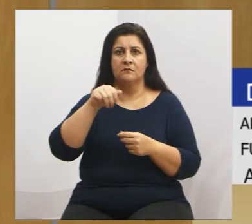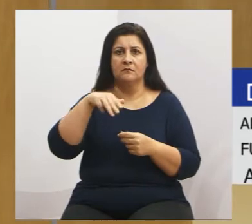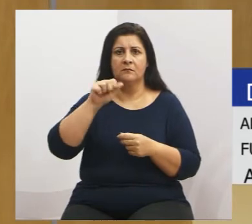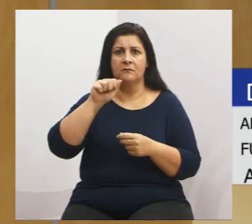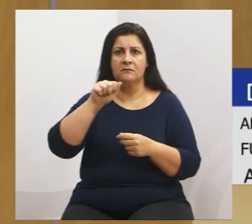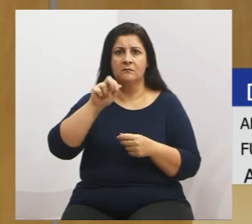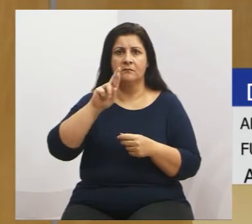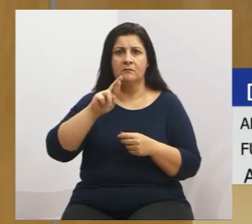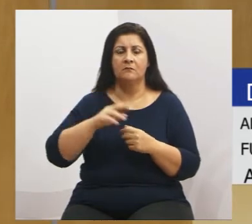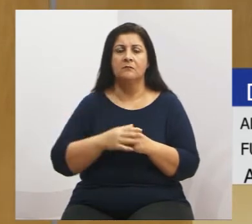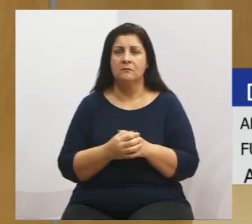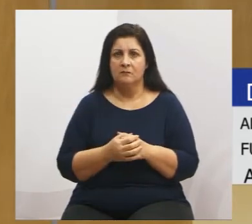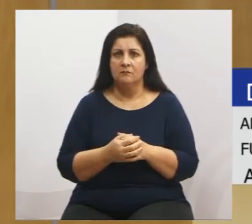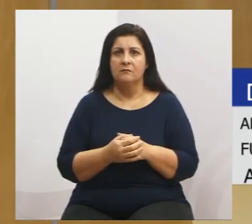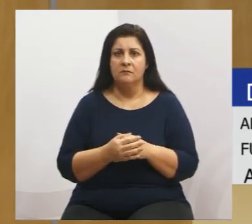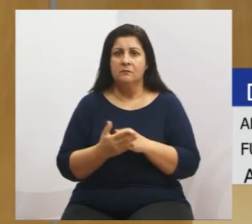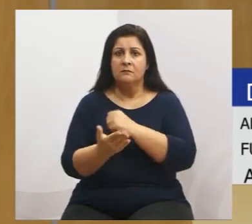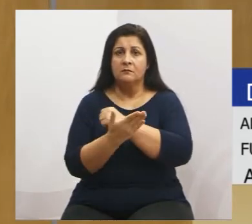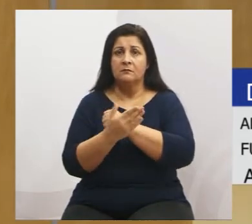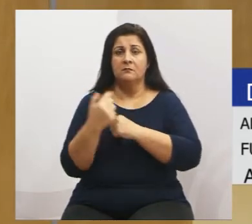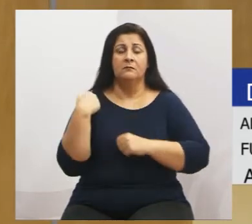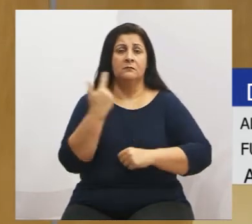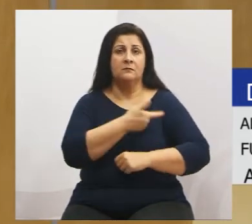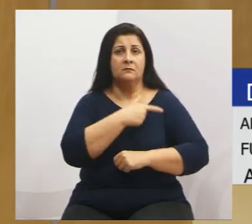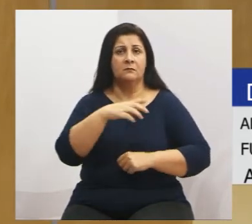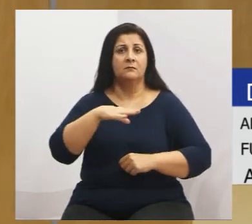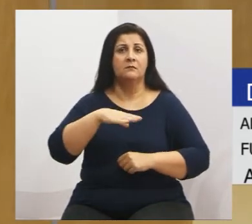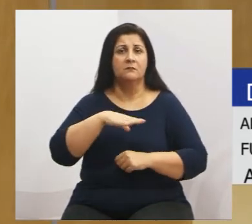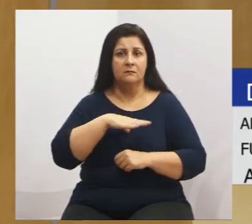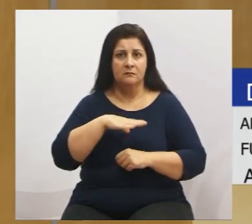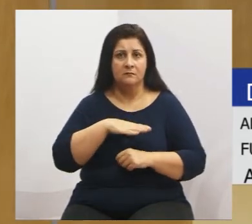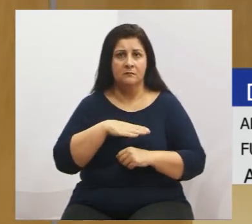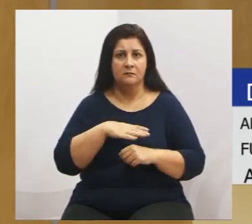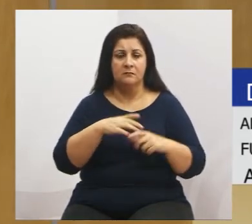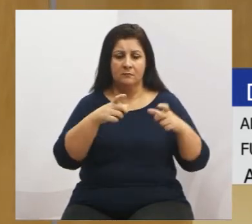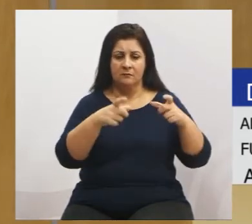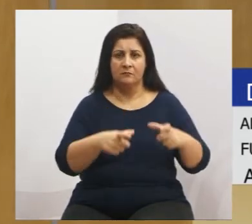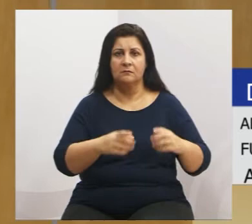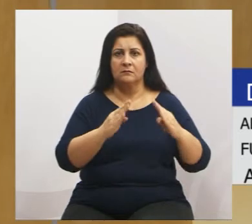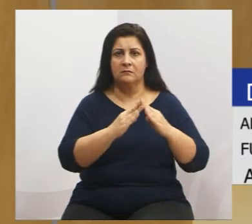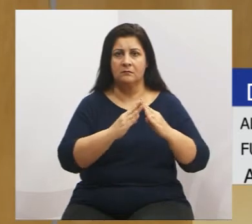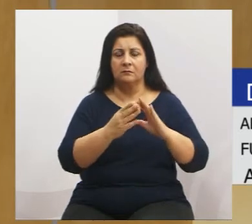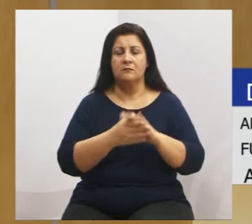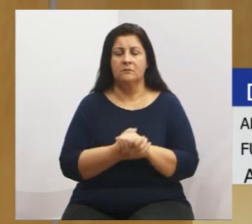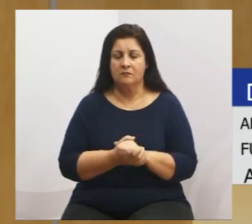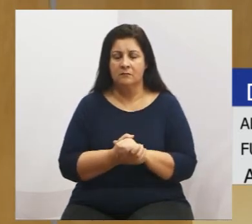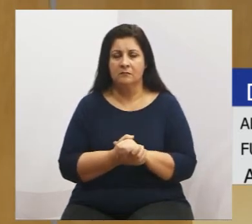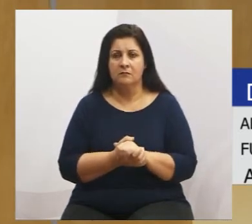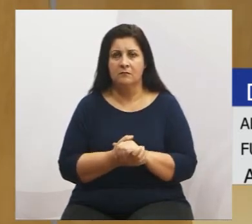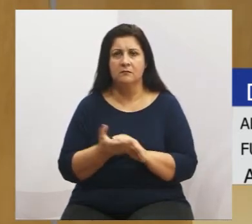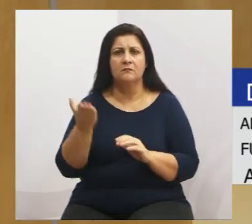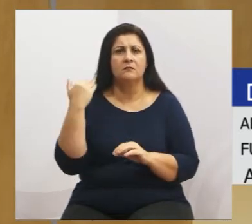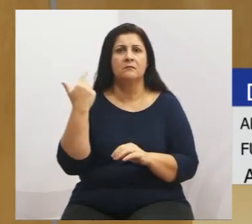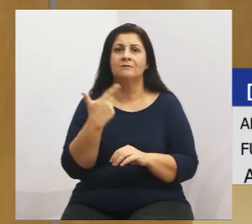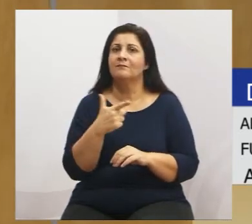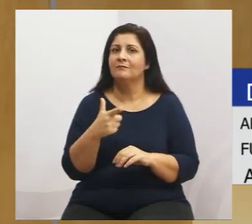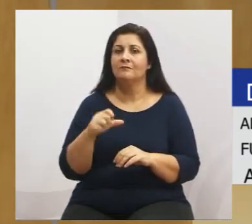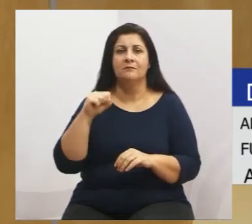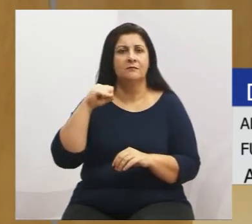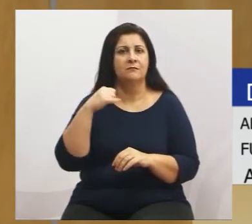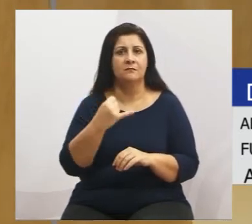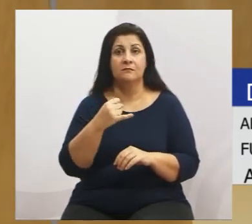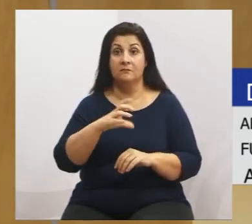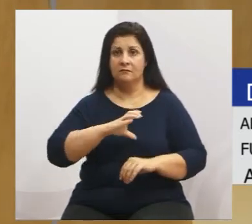nossa cidade no campo da habitação. Esses bairros, vereador Paulinho do Esporte, não existiriam se não fosse